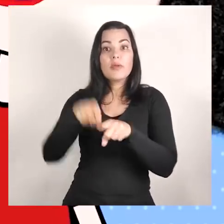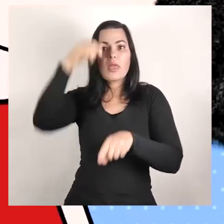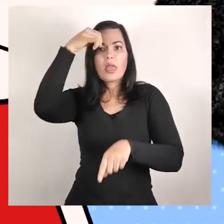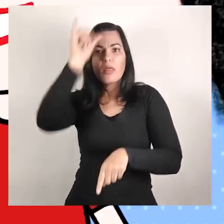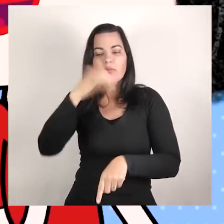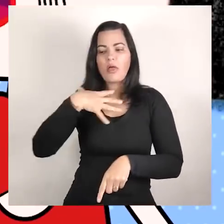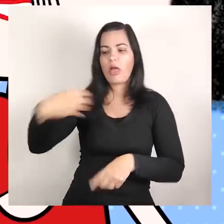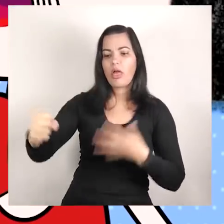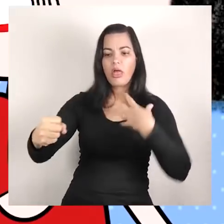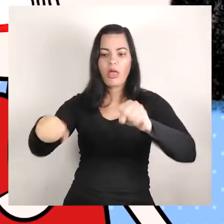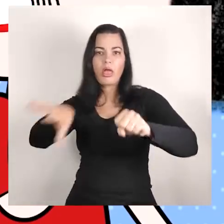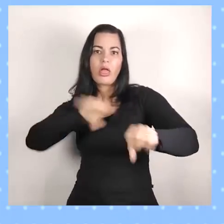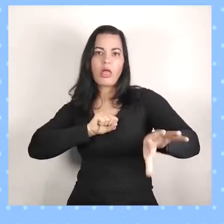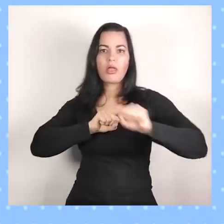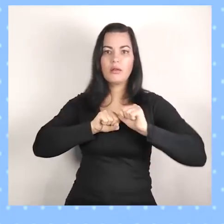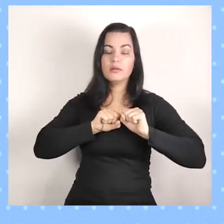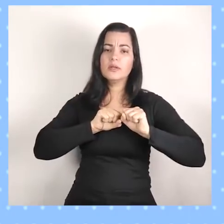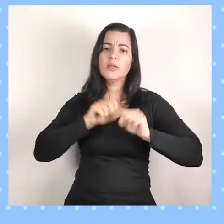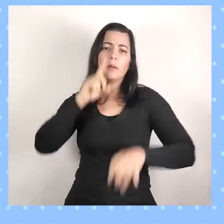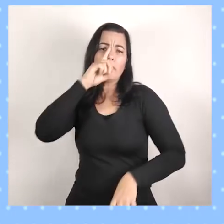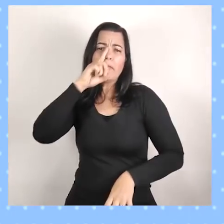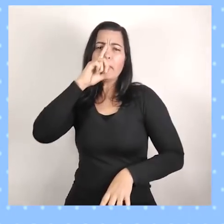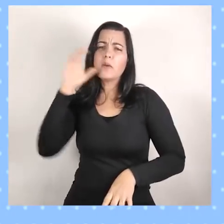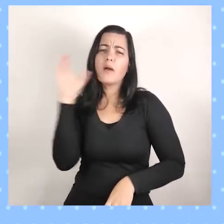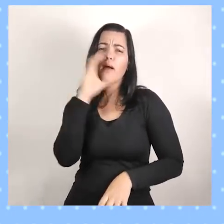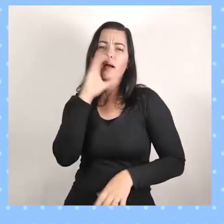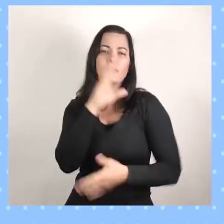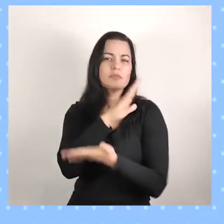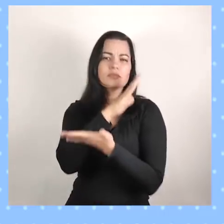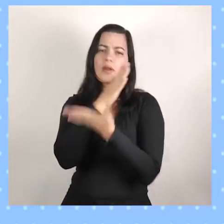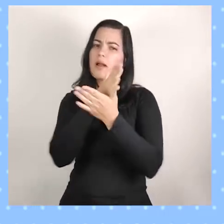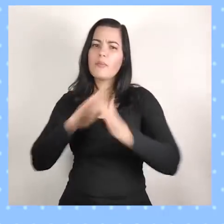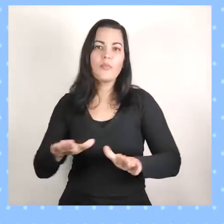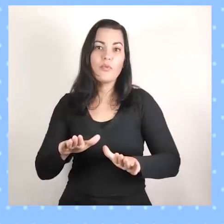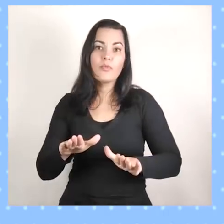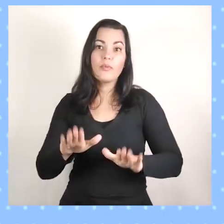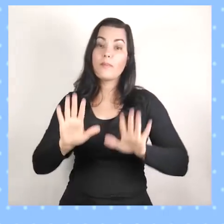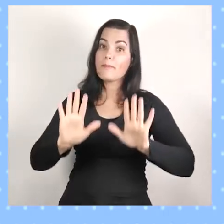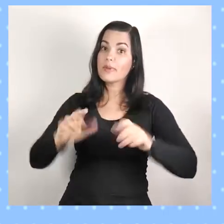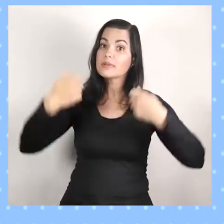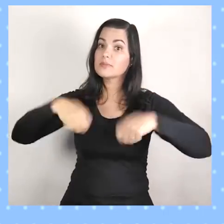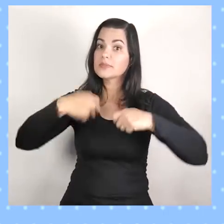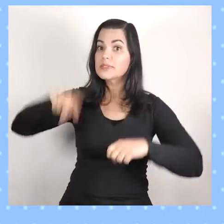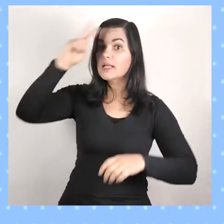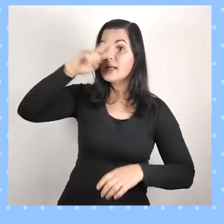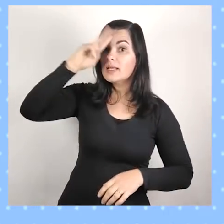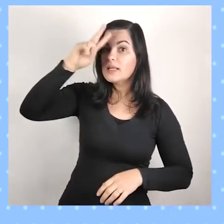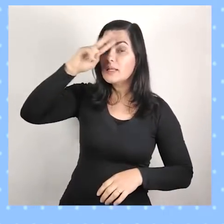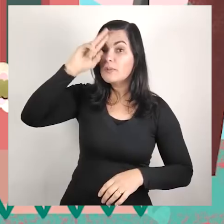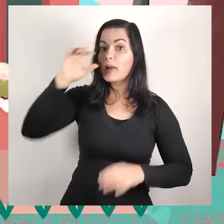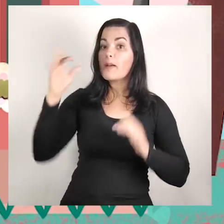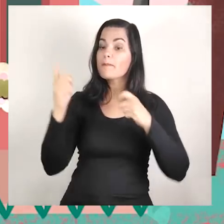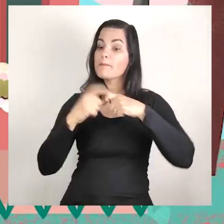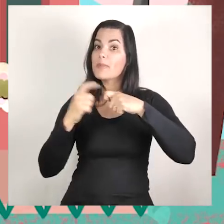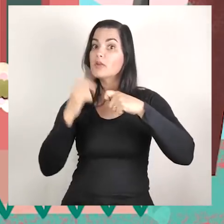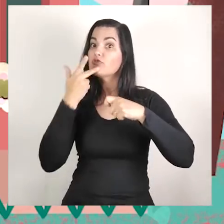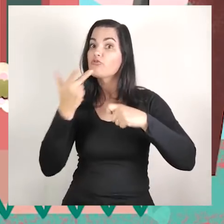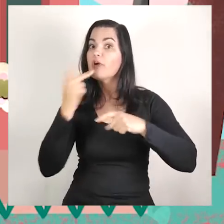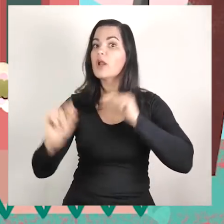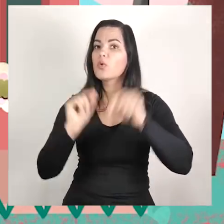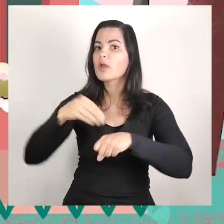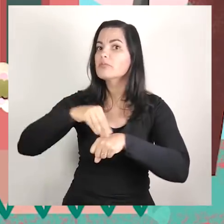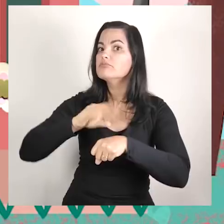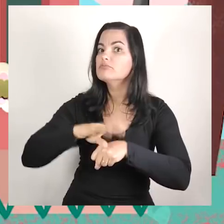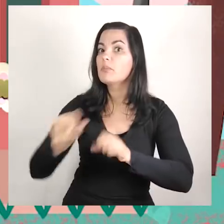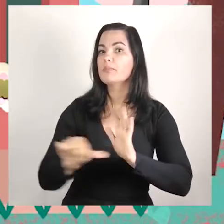E logo, logo o perigo passa. Então, vamos lembrar quais são as recomendações médicas.